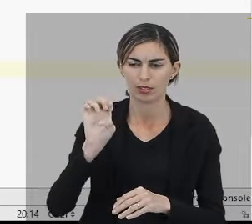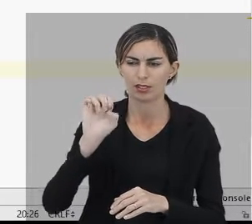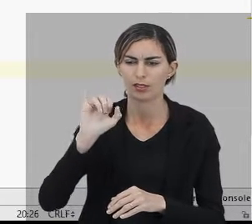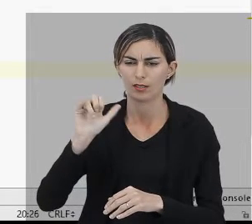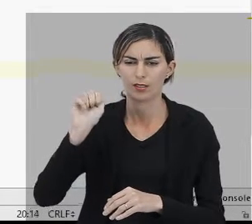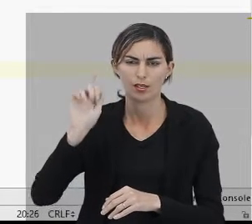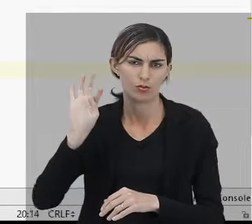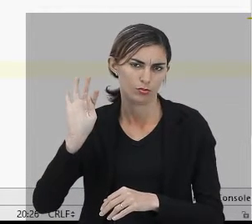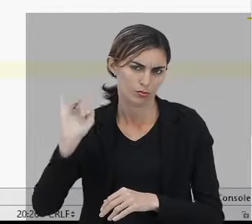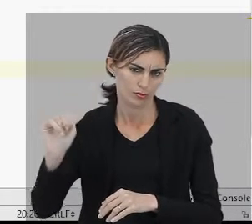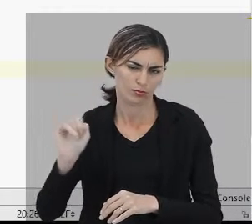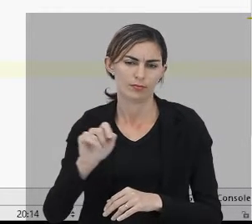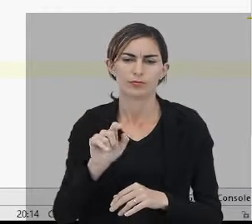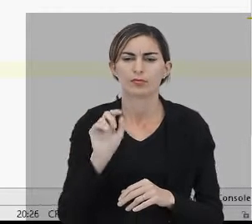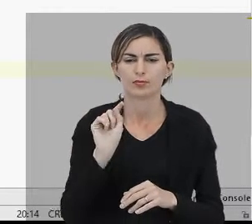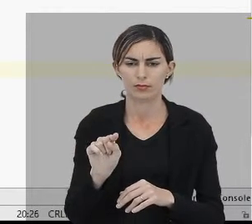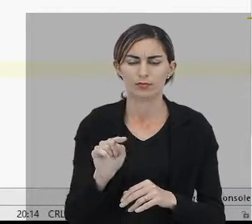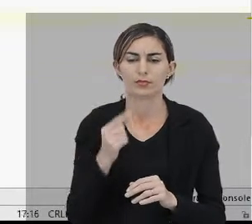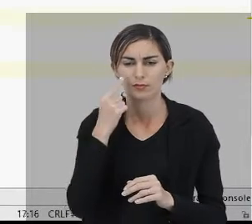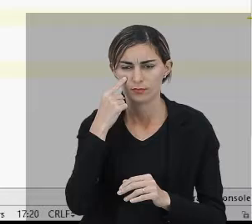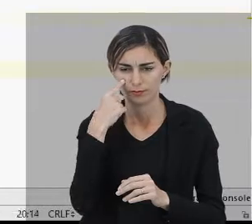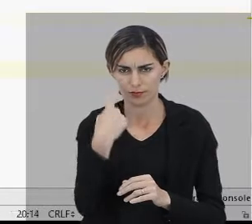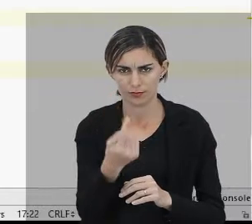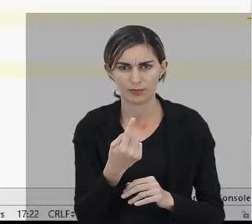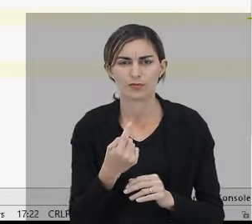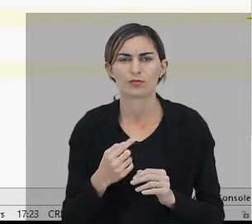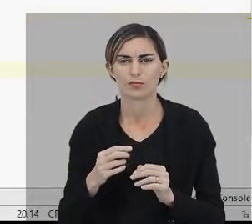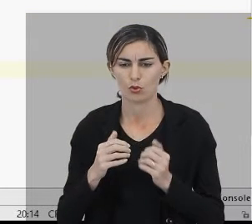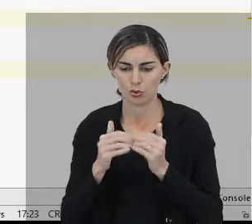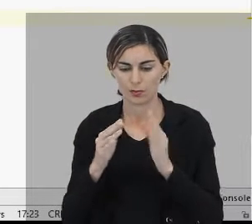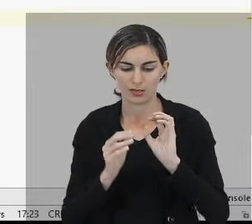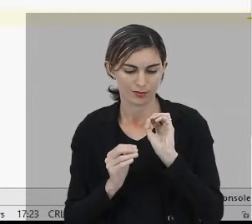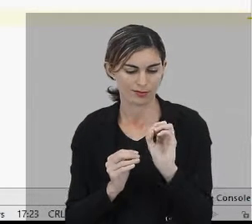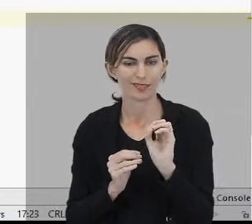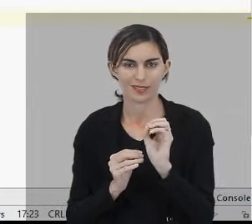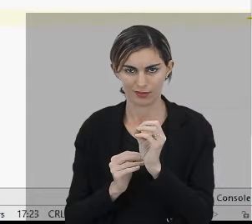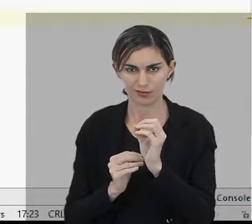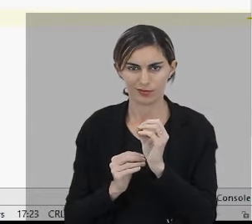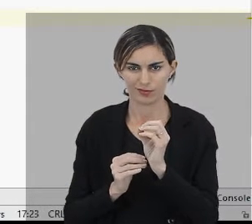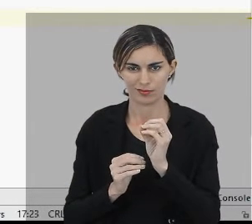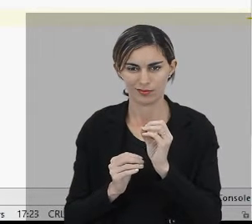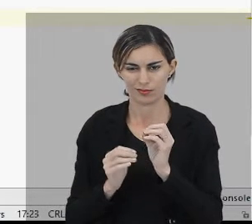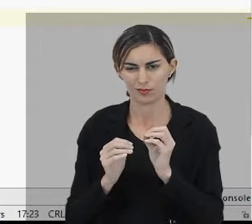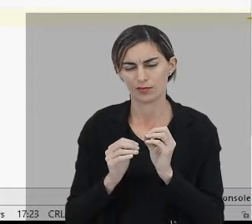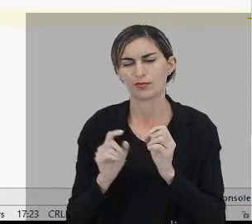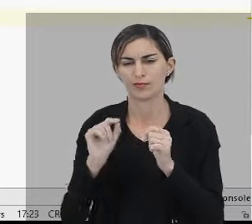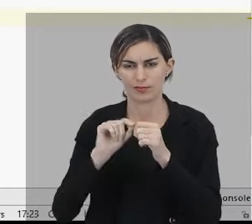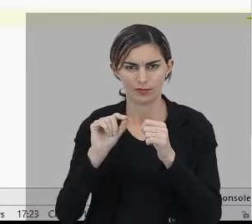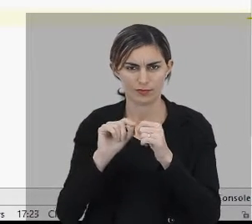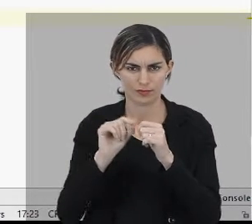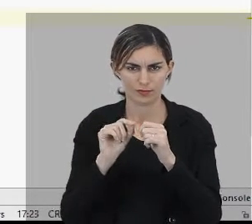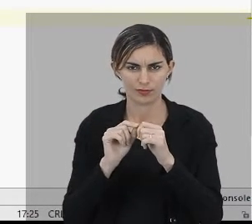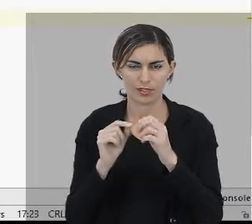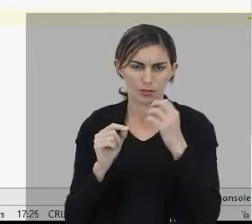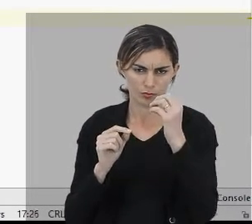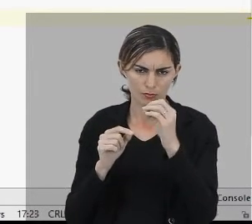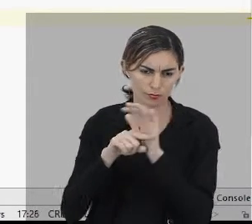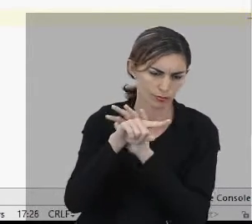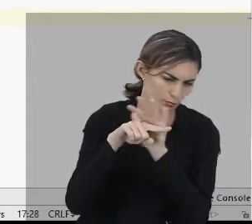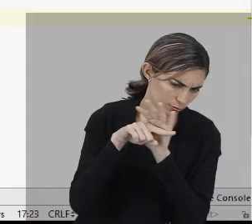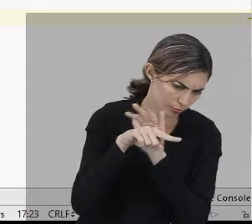layout. Então, observe que vamos começar do zero. Então, ele faz a sua